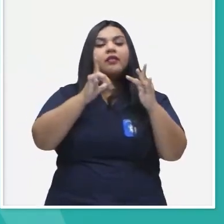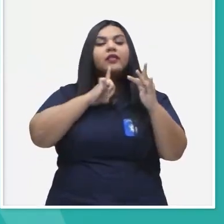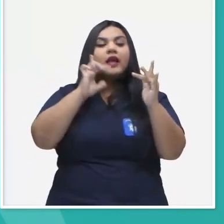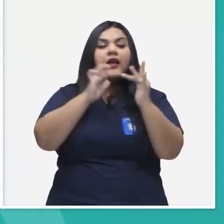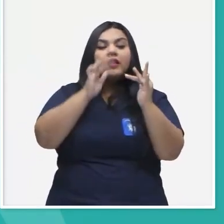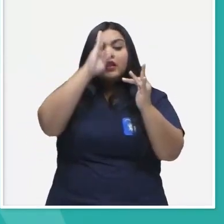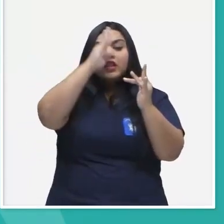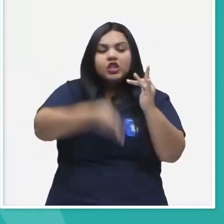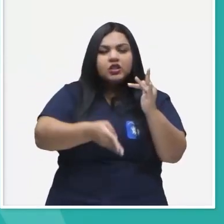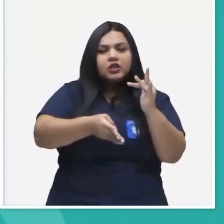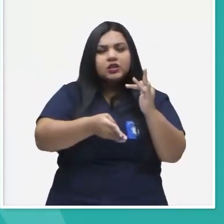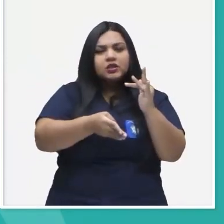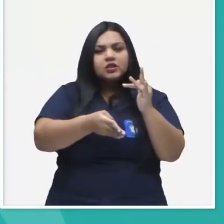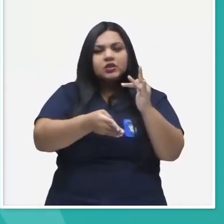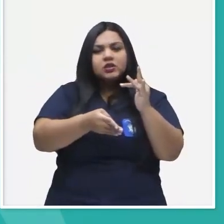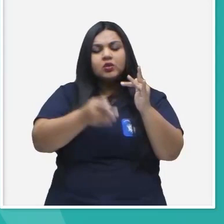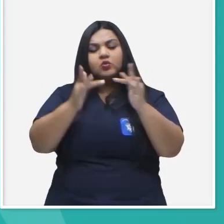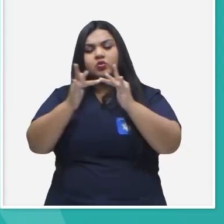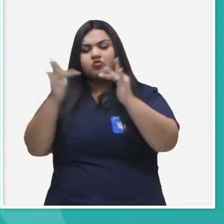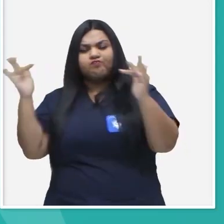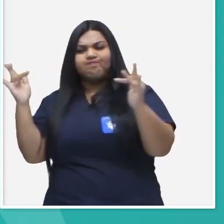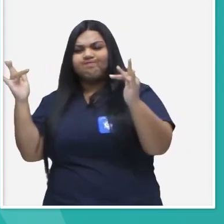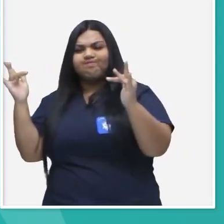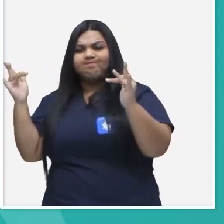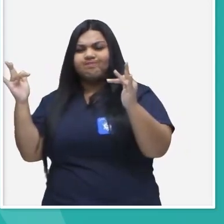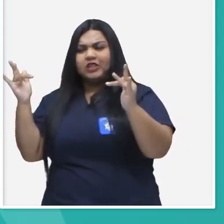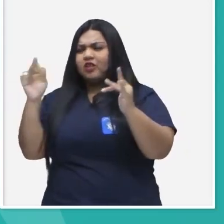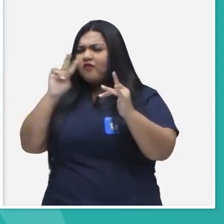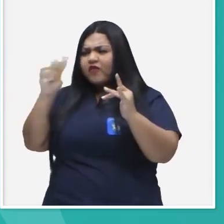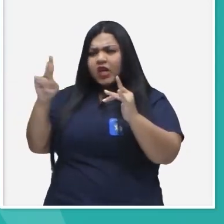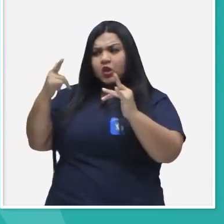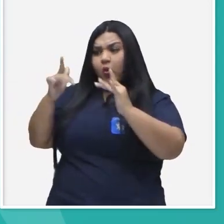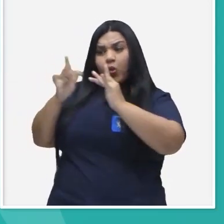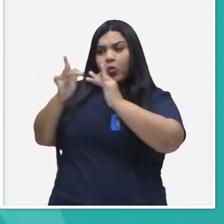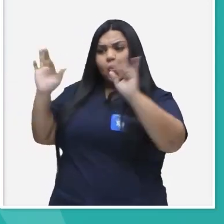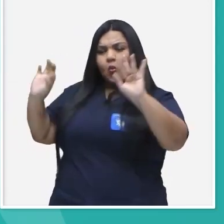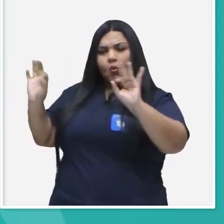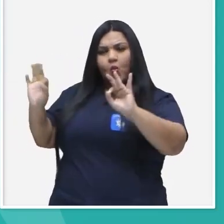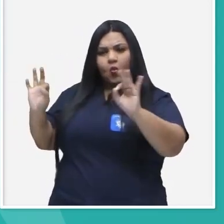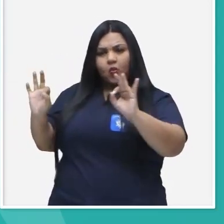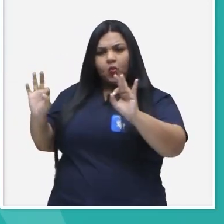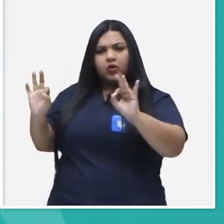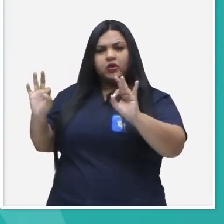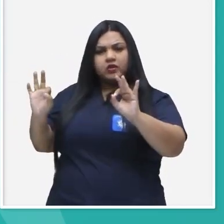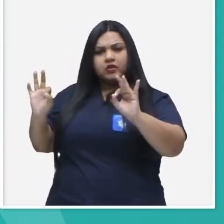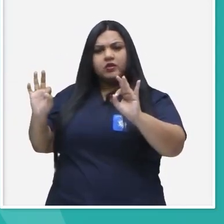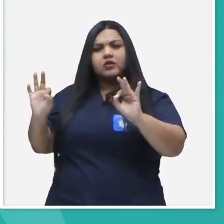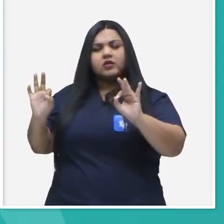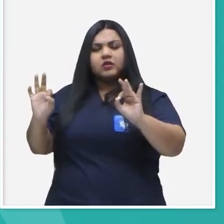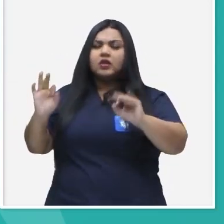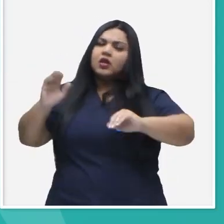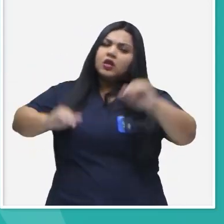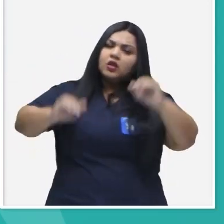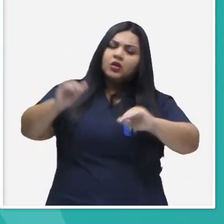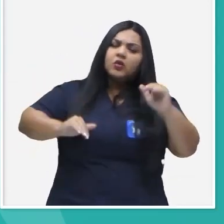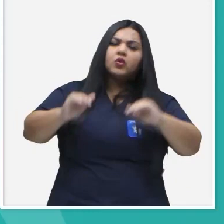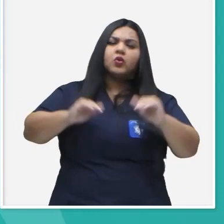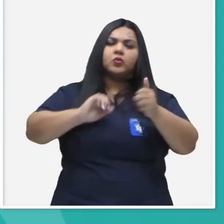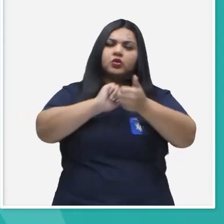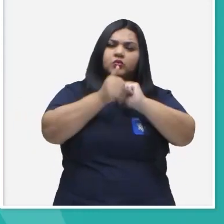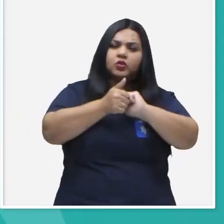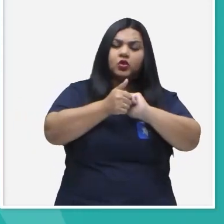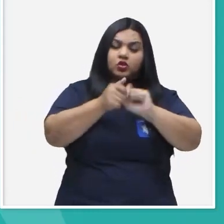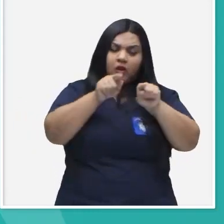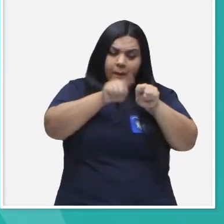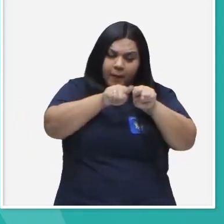contato direto. Sem interação a gente vê que eles não têm contato, né? Apesar de, em algumas provas, um estar do lado